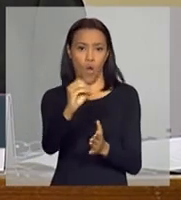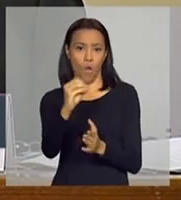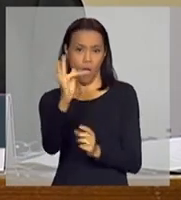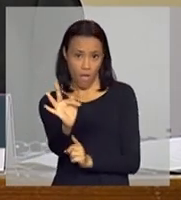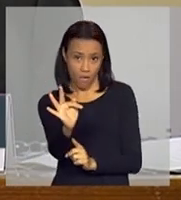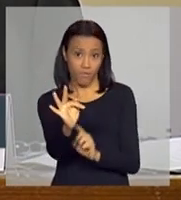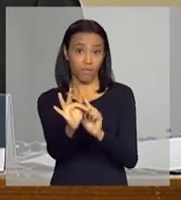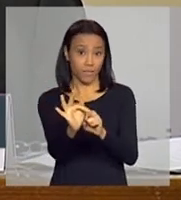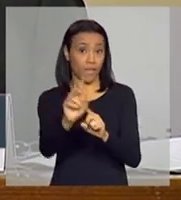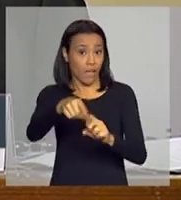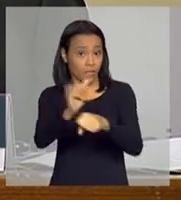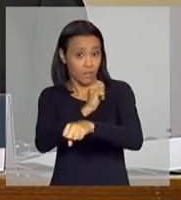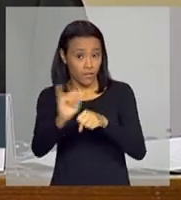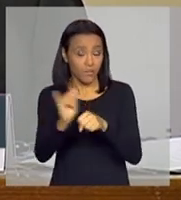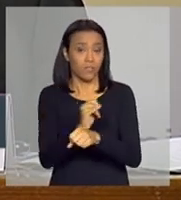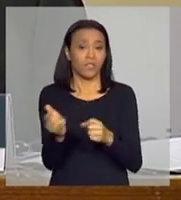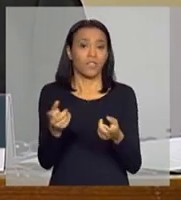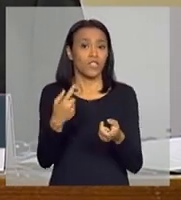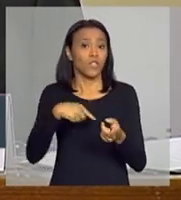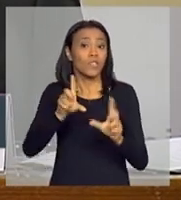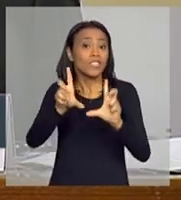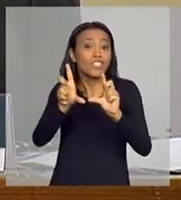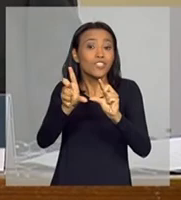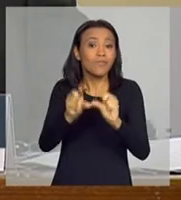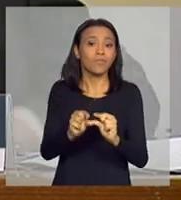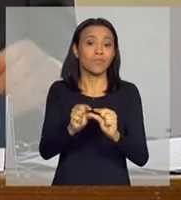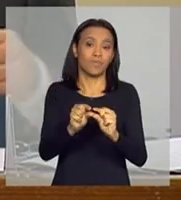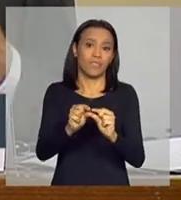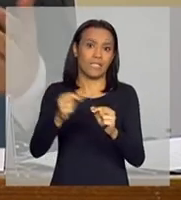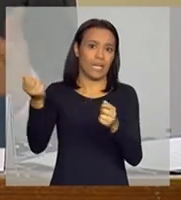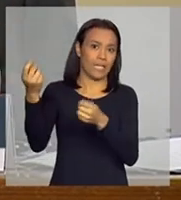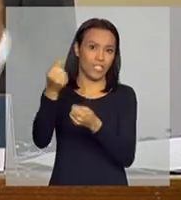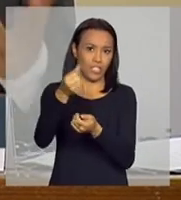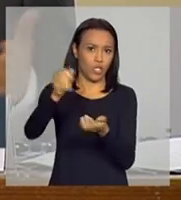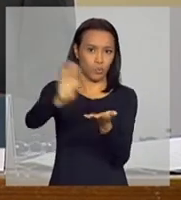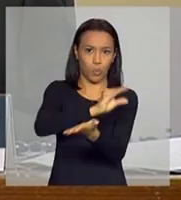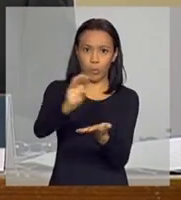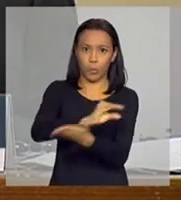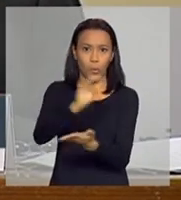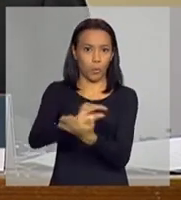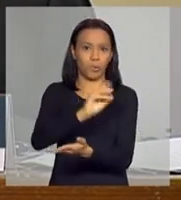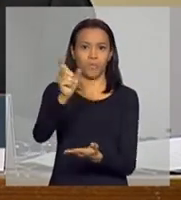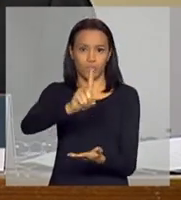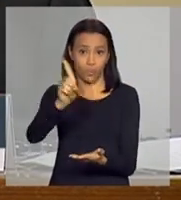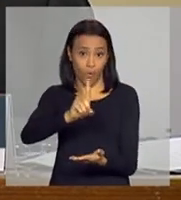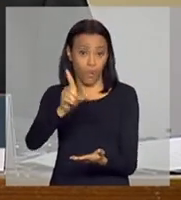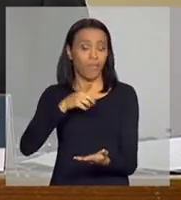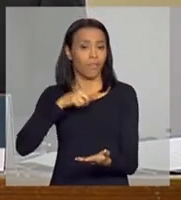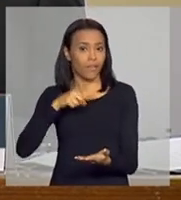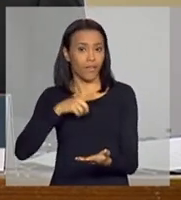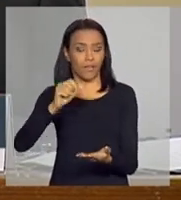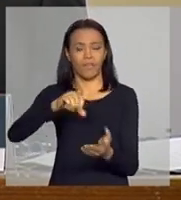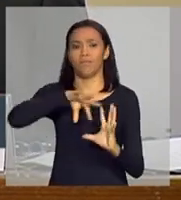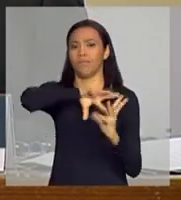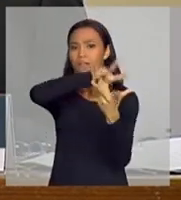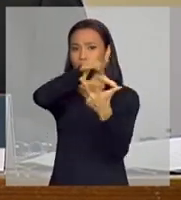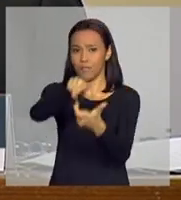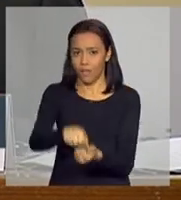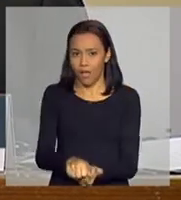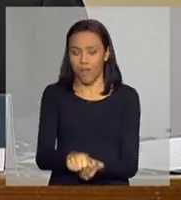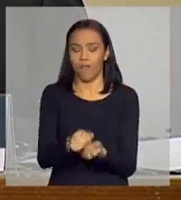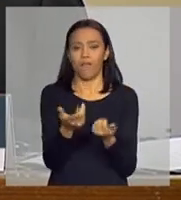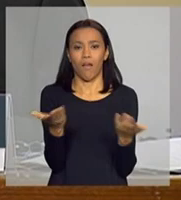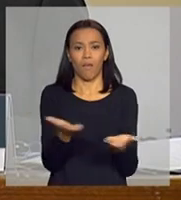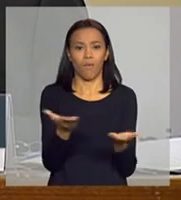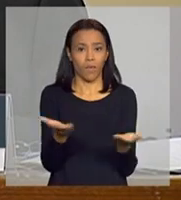conseguimos regularizar esse fluxo Então embora haja uma oferta internacional que agora eu